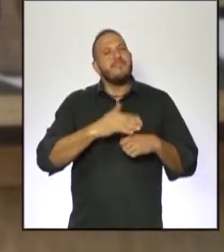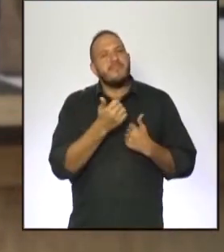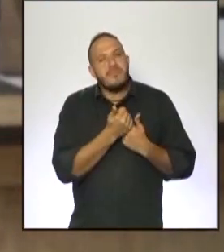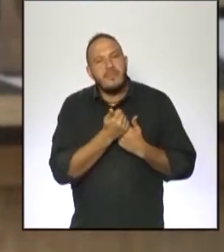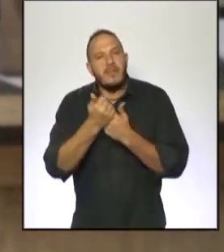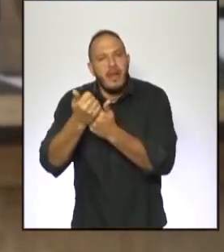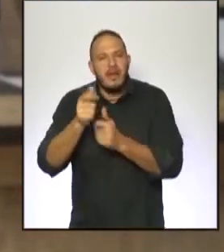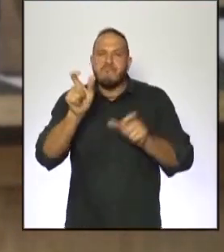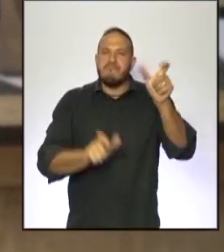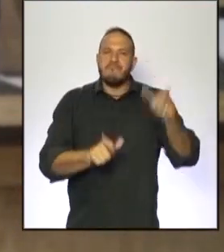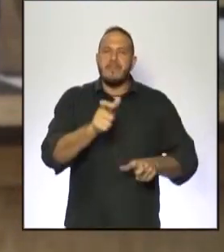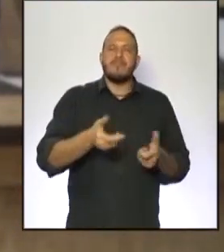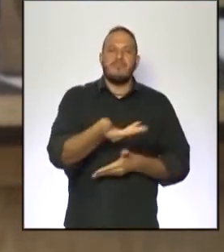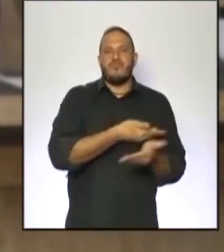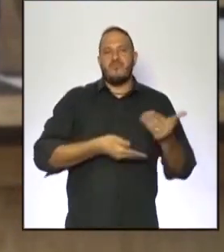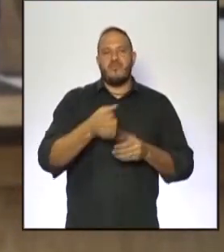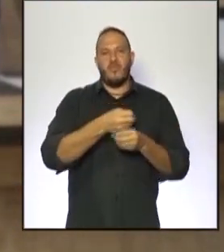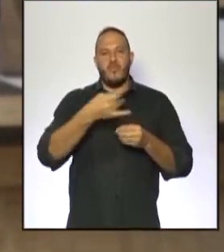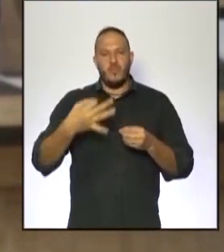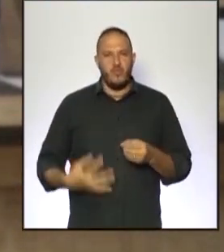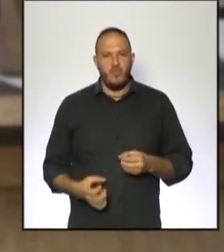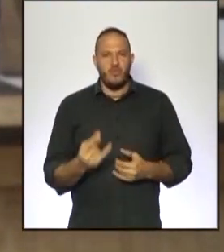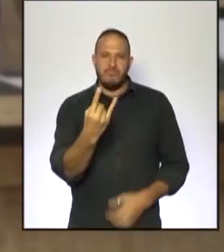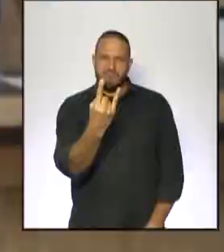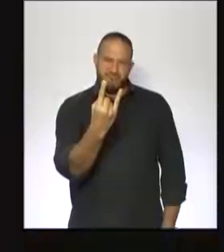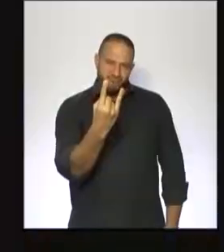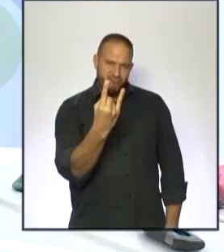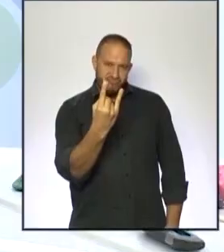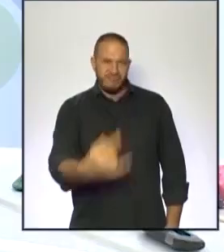e colabora com o conteúdo. Valeu!